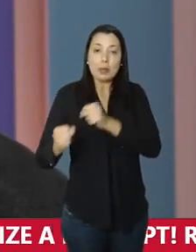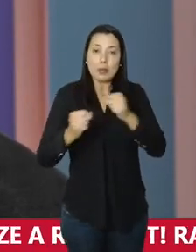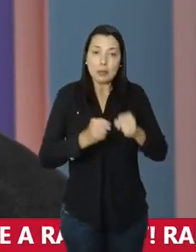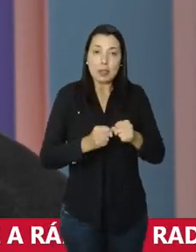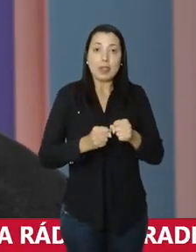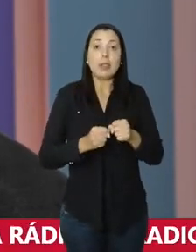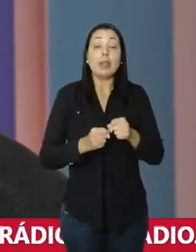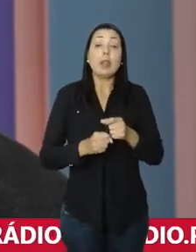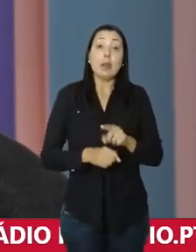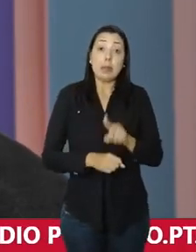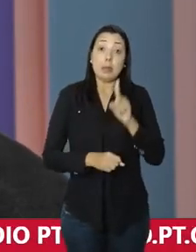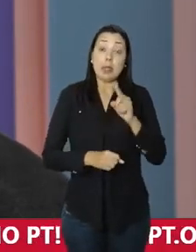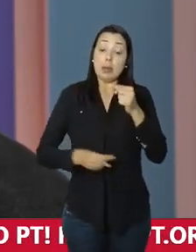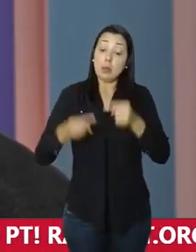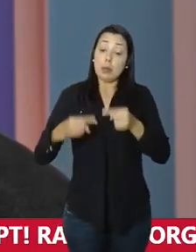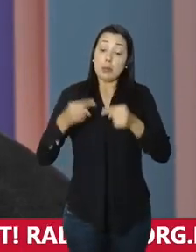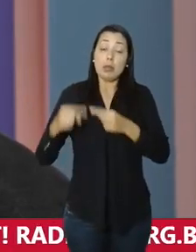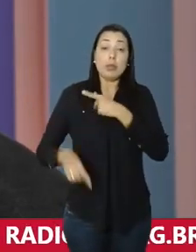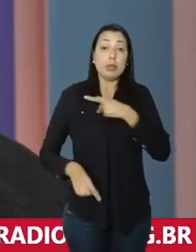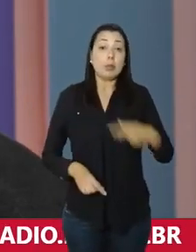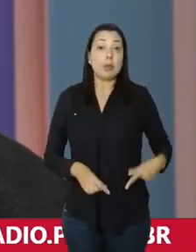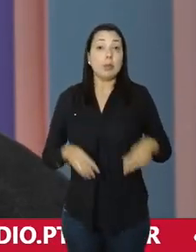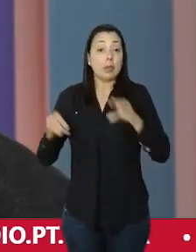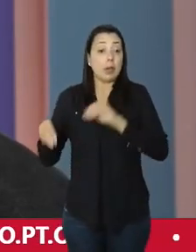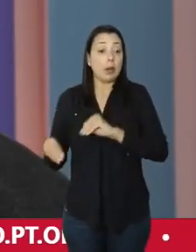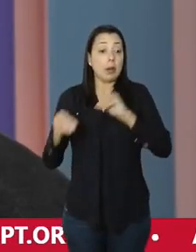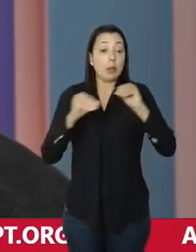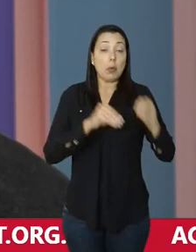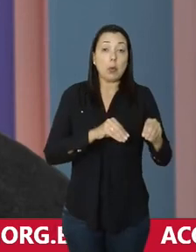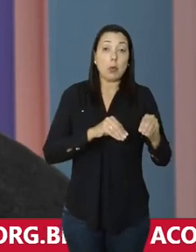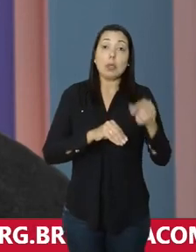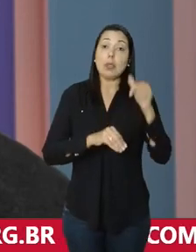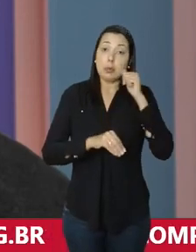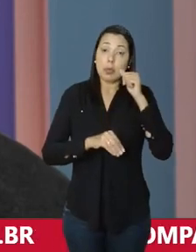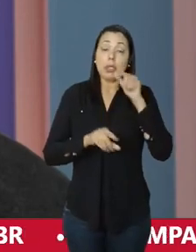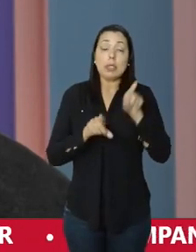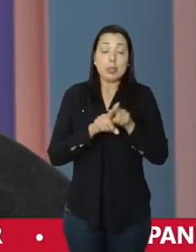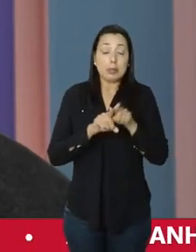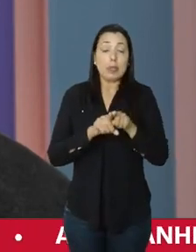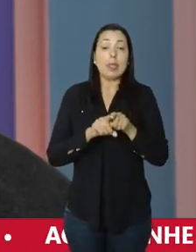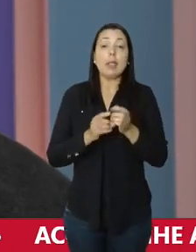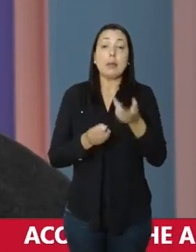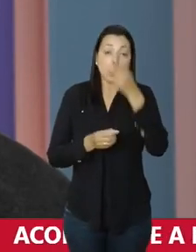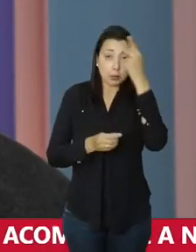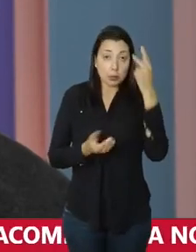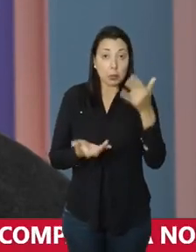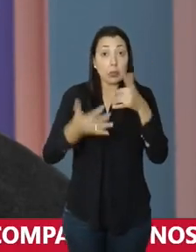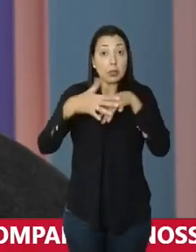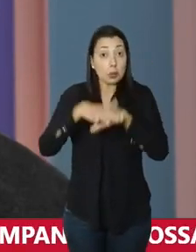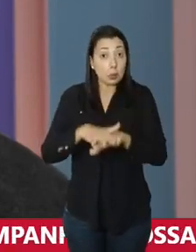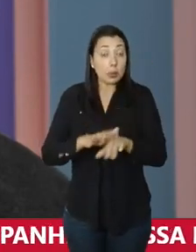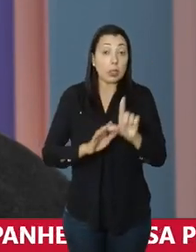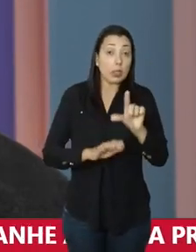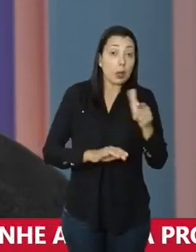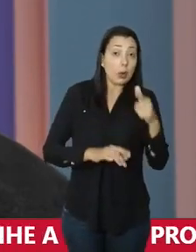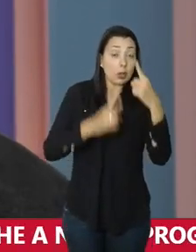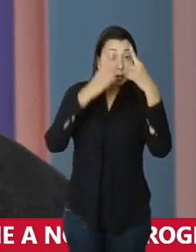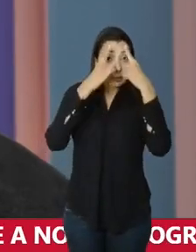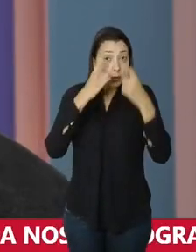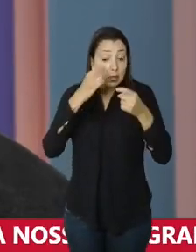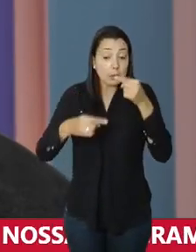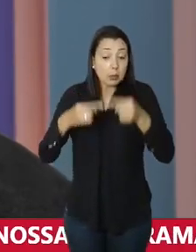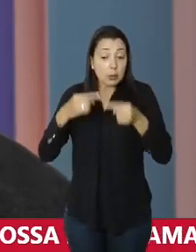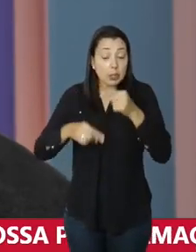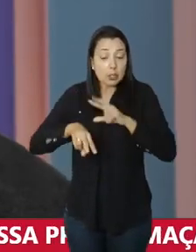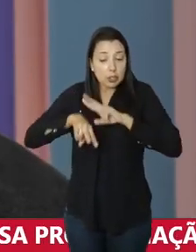passa. Uma é que as políticas públicas mudam, as mulheres e as minorias passam a ser incluídas. A outra é que a violência política